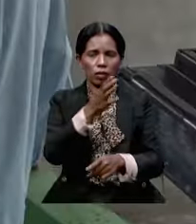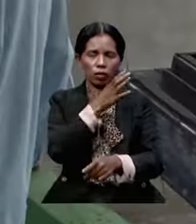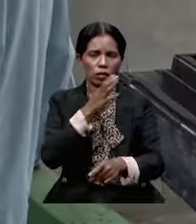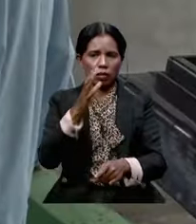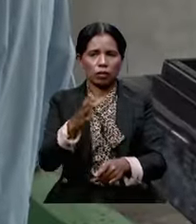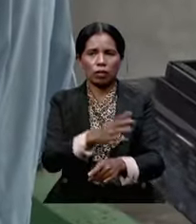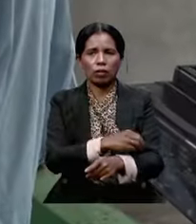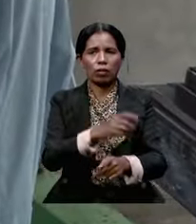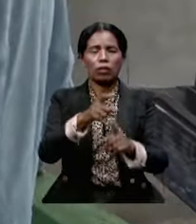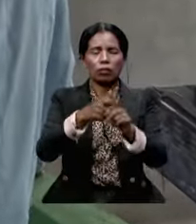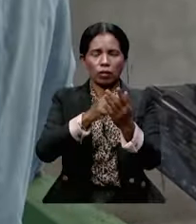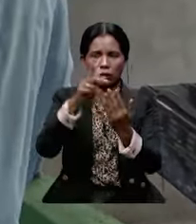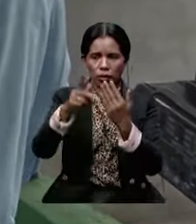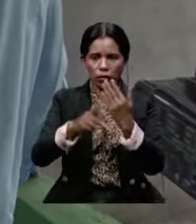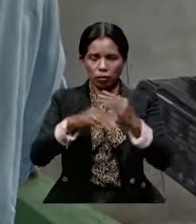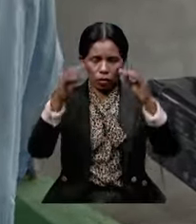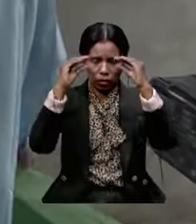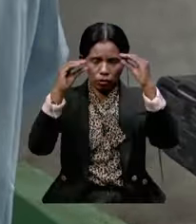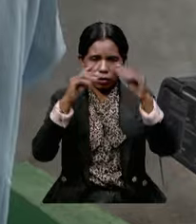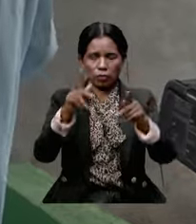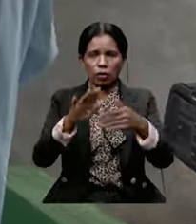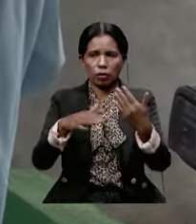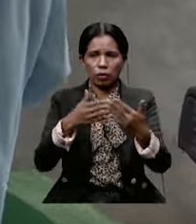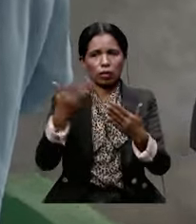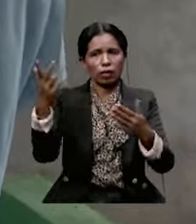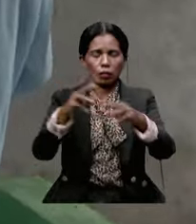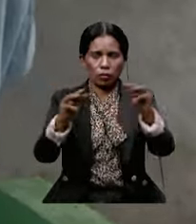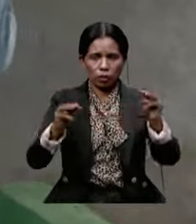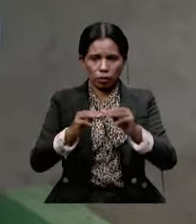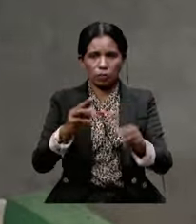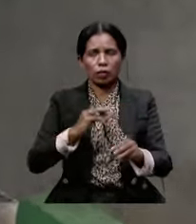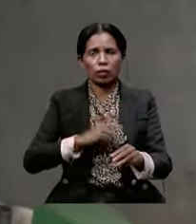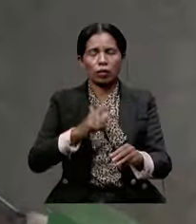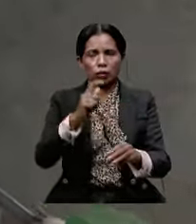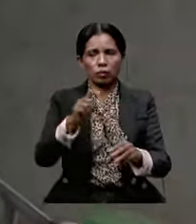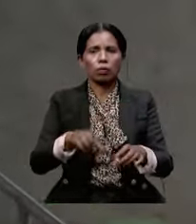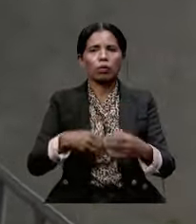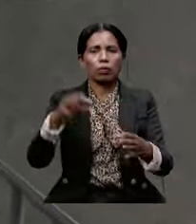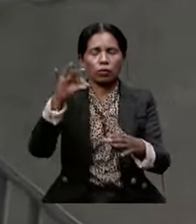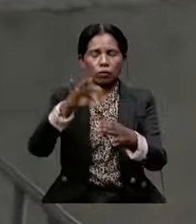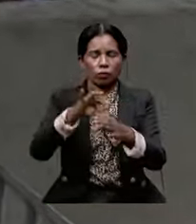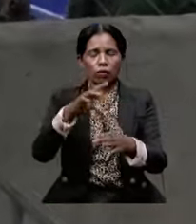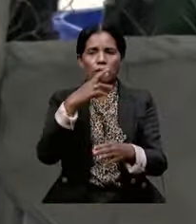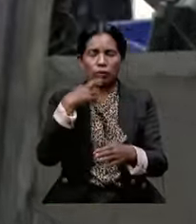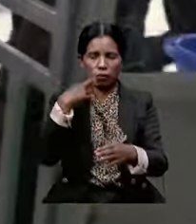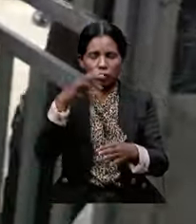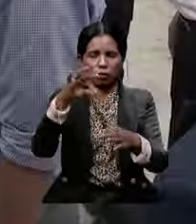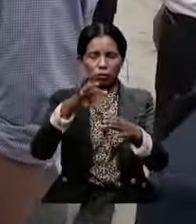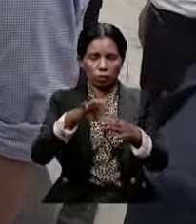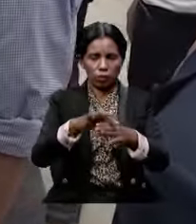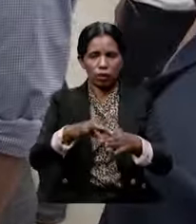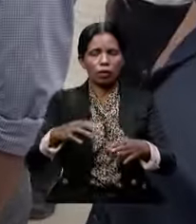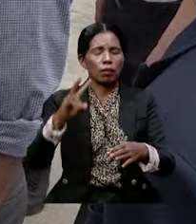e início fulan abril, onde Hanorin, agricultor Sirane e município Manatuto, o insato cuda hare, cuda modo, no hakiak